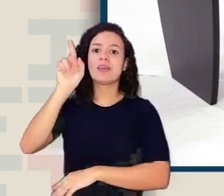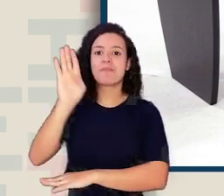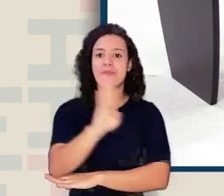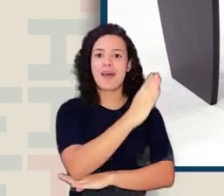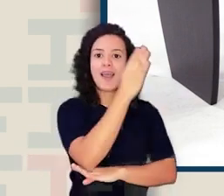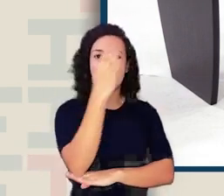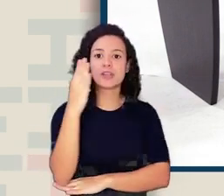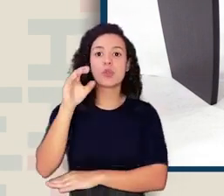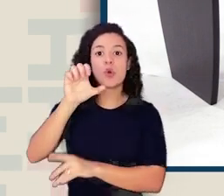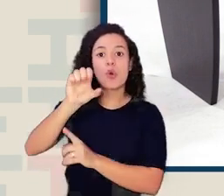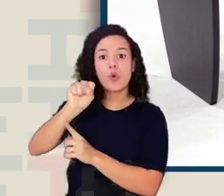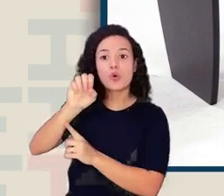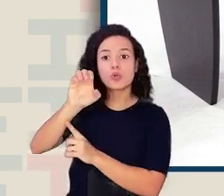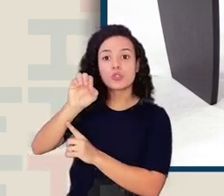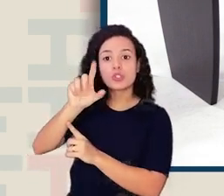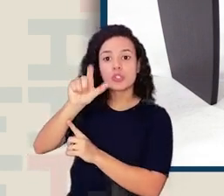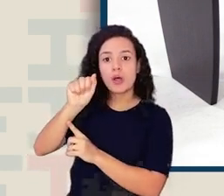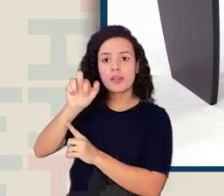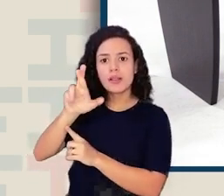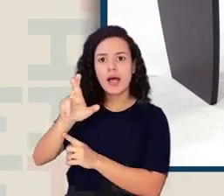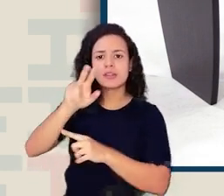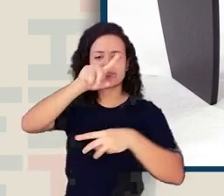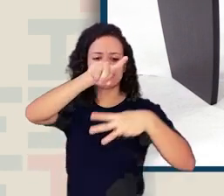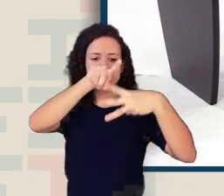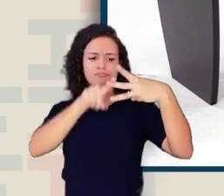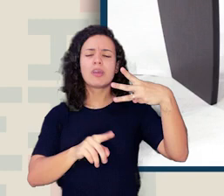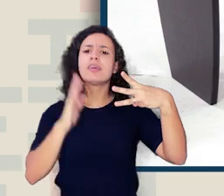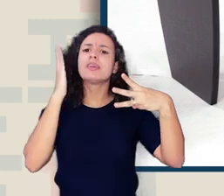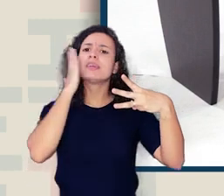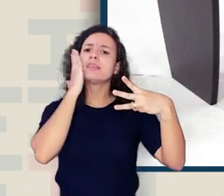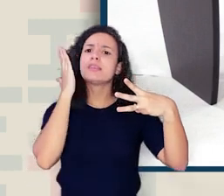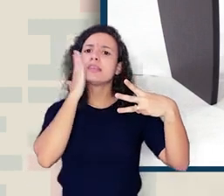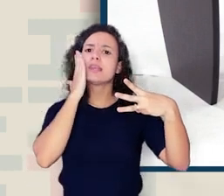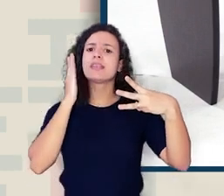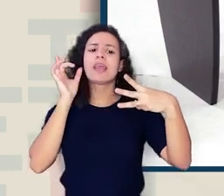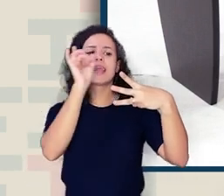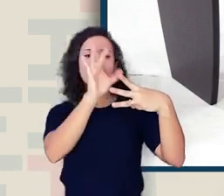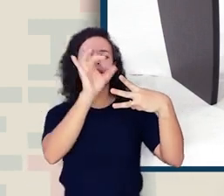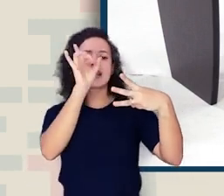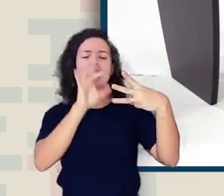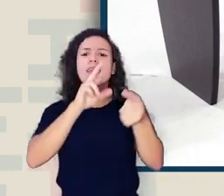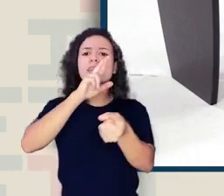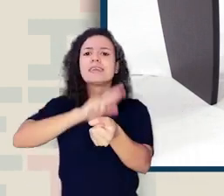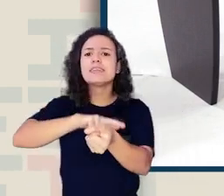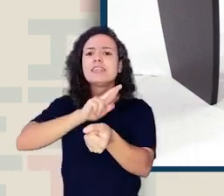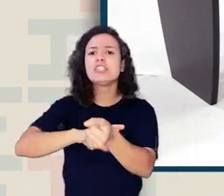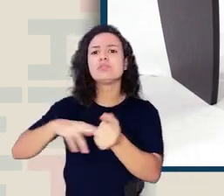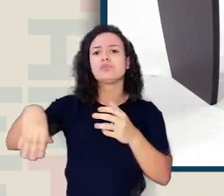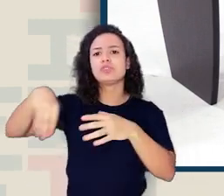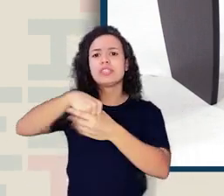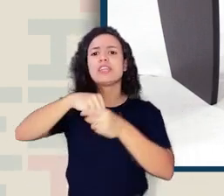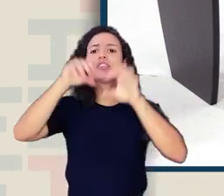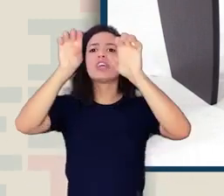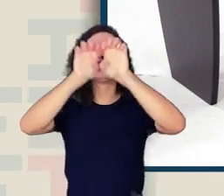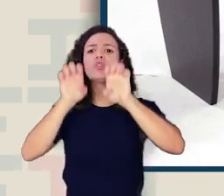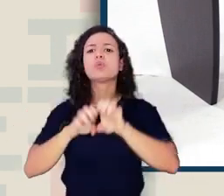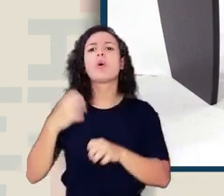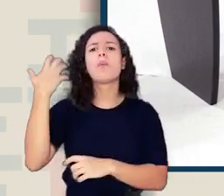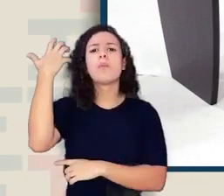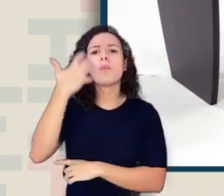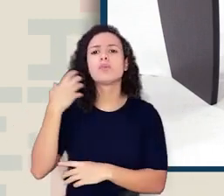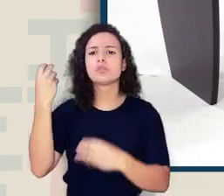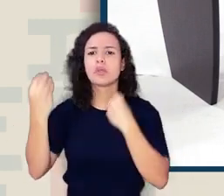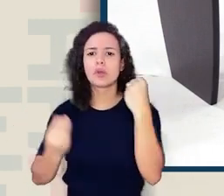É através dessas 3 sistematizações que nós vamos conseguir entender o encaixe de cada ritmo na estrutura da